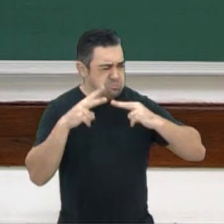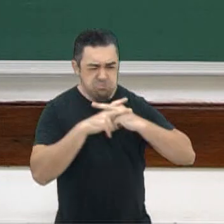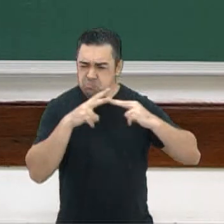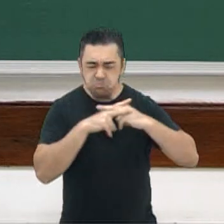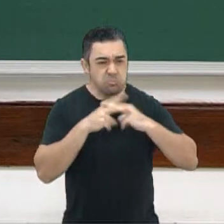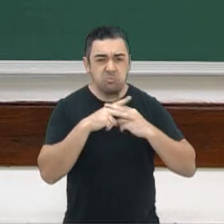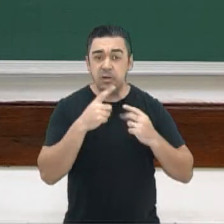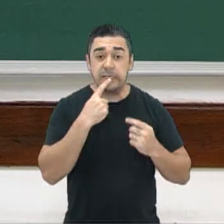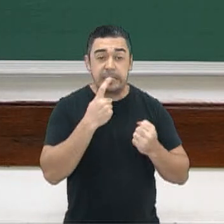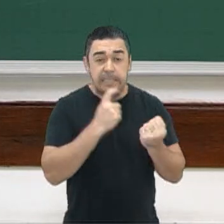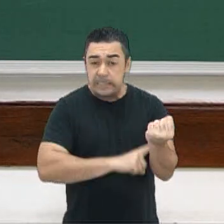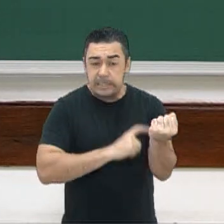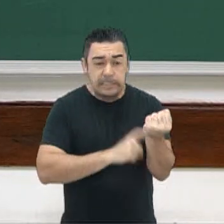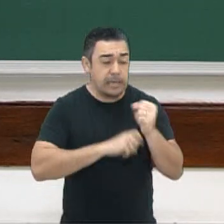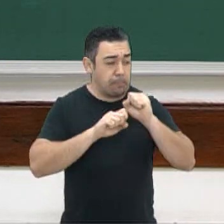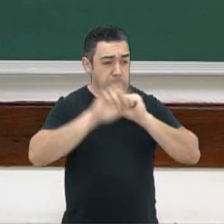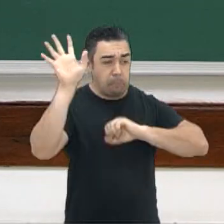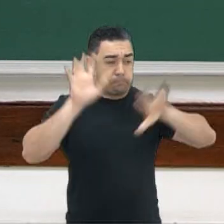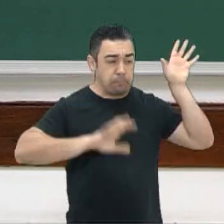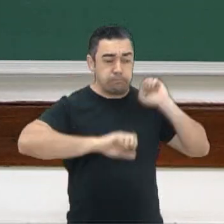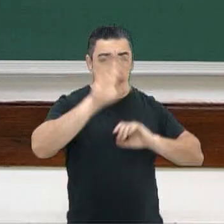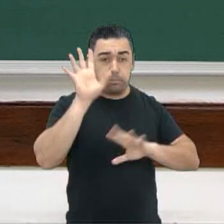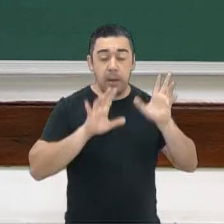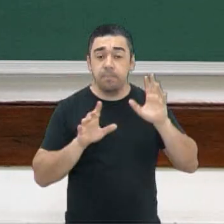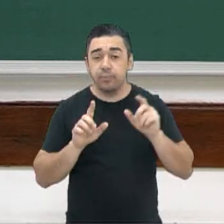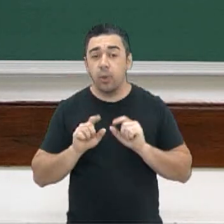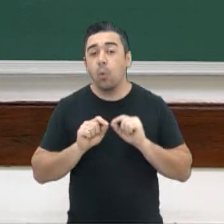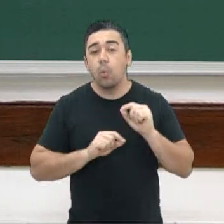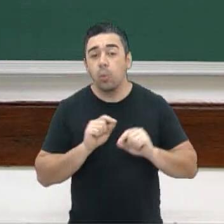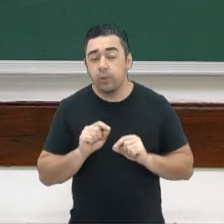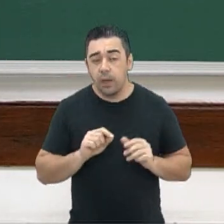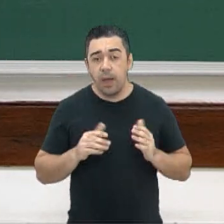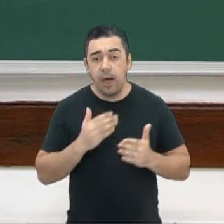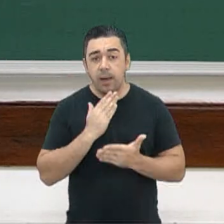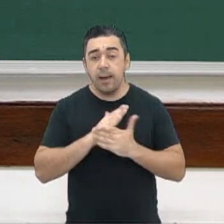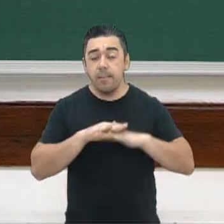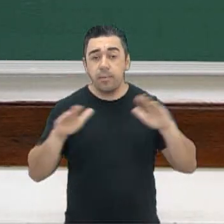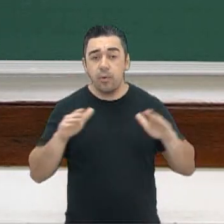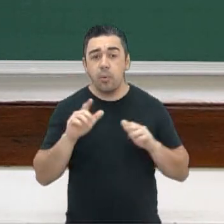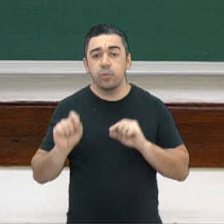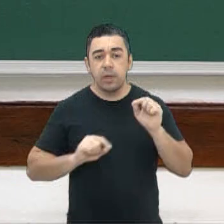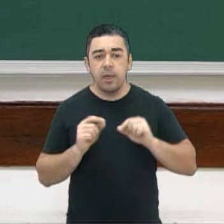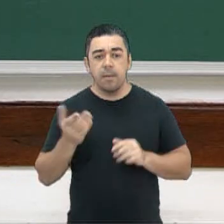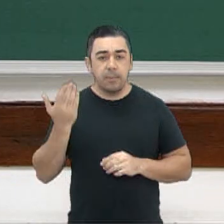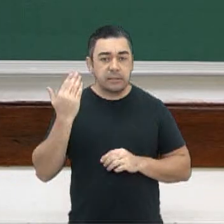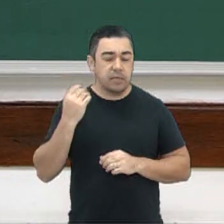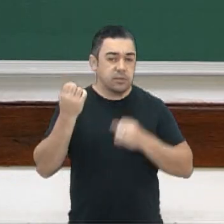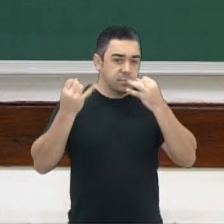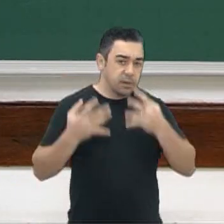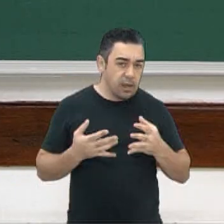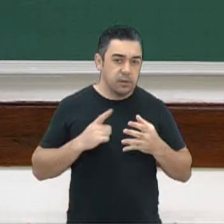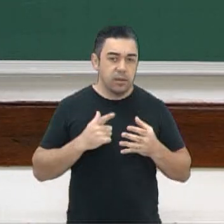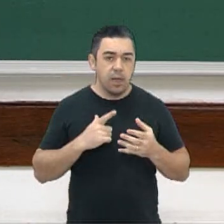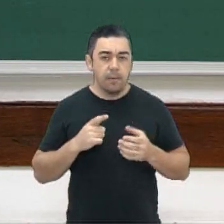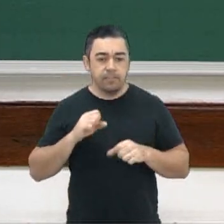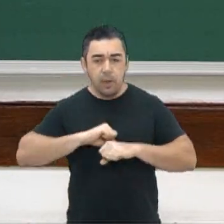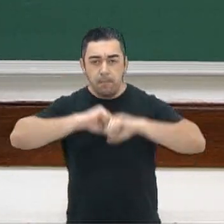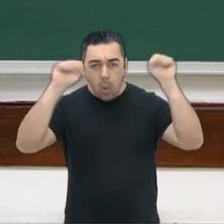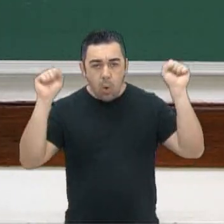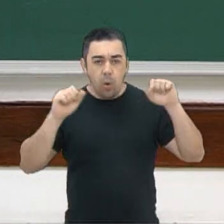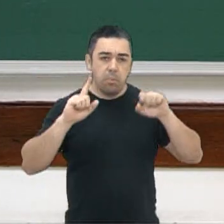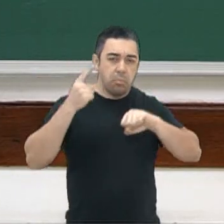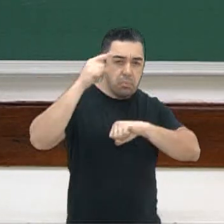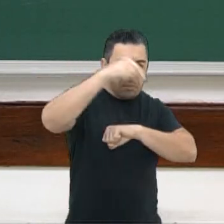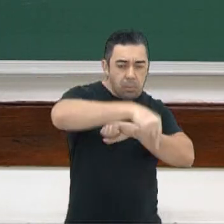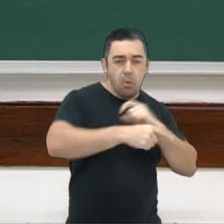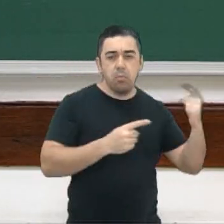guerra impessoal da Primeira Guerra e Segunda Guerra Mundial. O que é impessoal? Falava-se em números, trincheiras, um apertando o botão para acertar